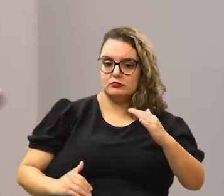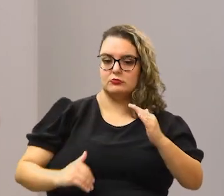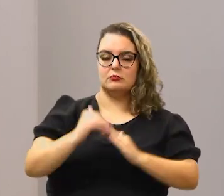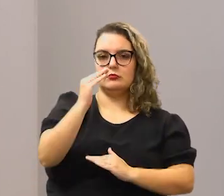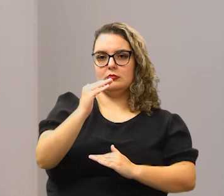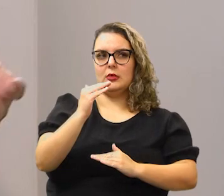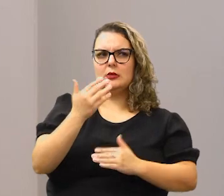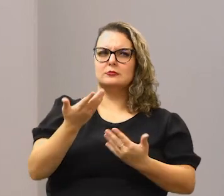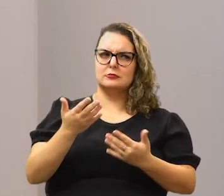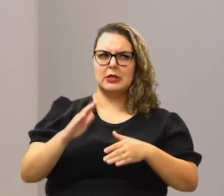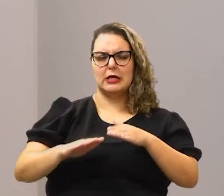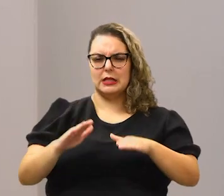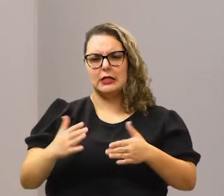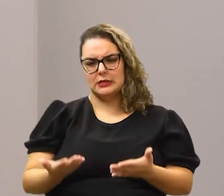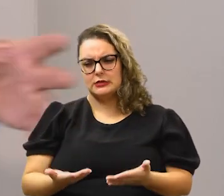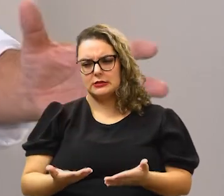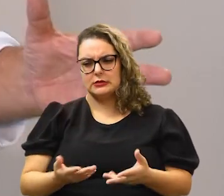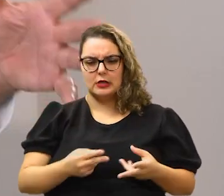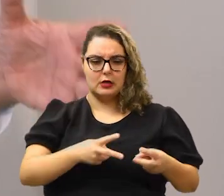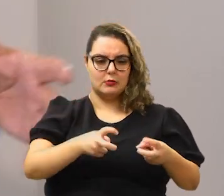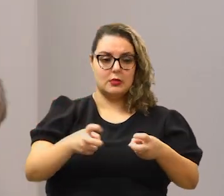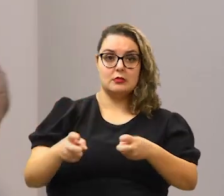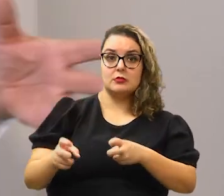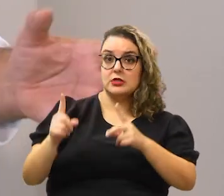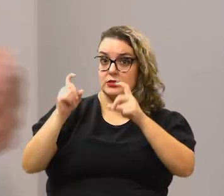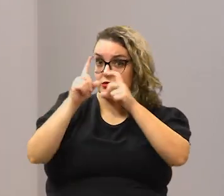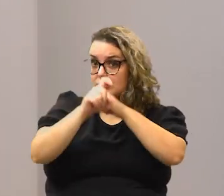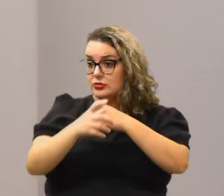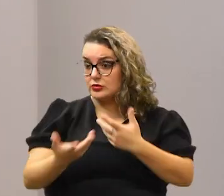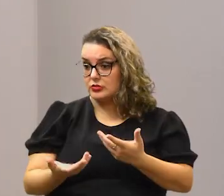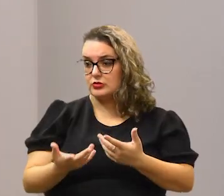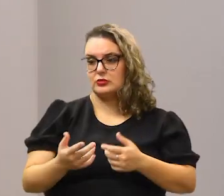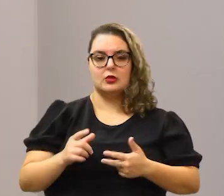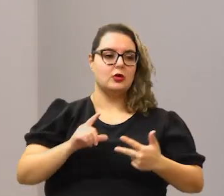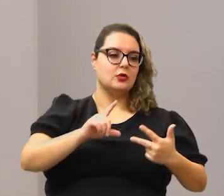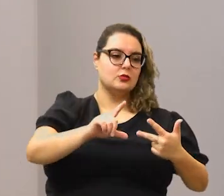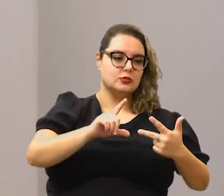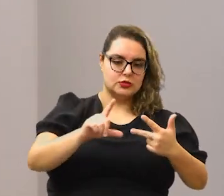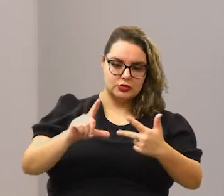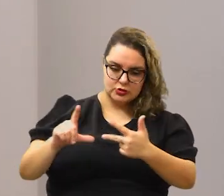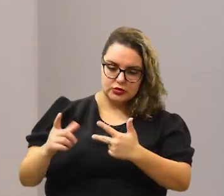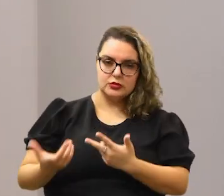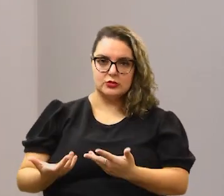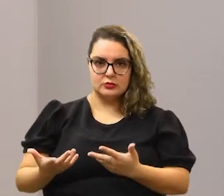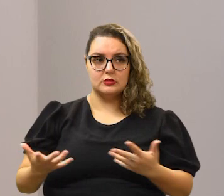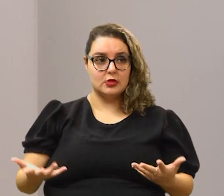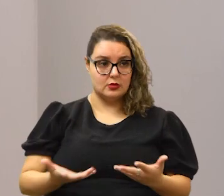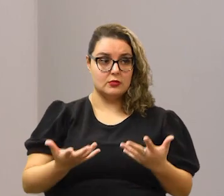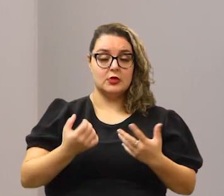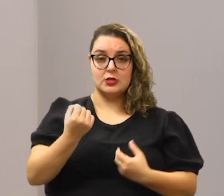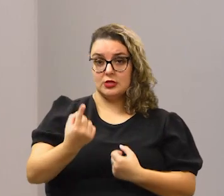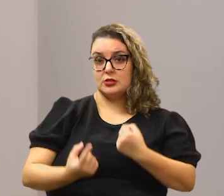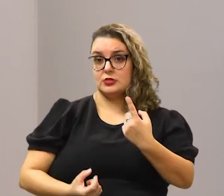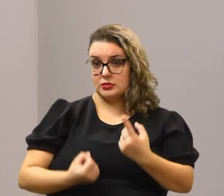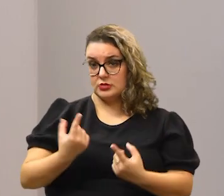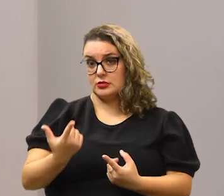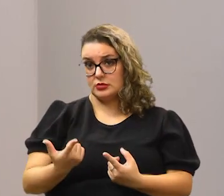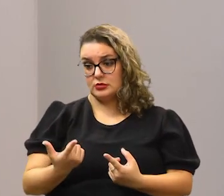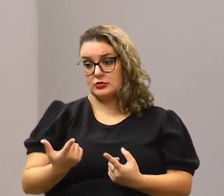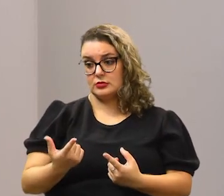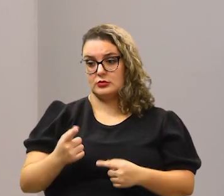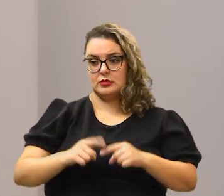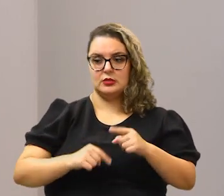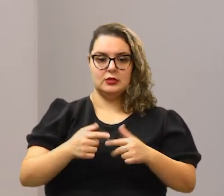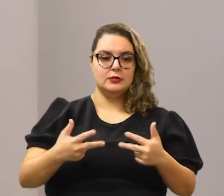às vezes a gente pode perceber dificuldade para os legisladores encamparem determinada